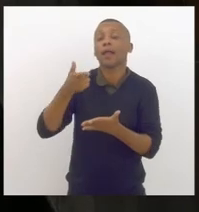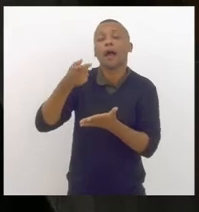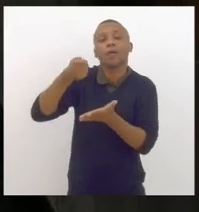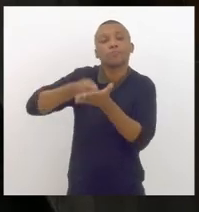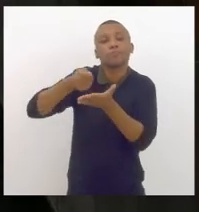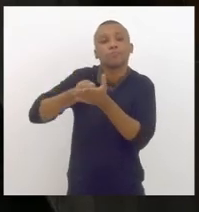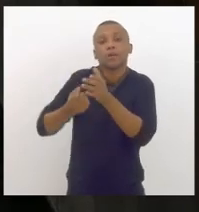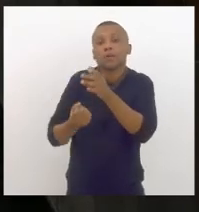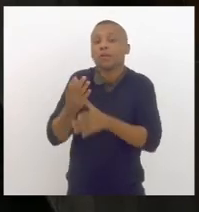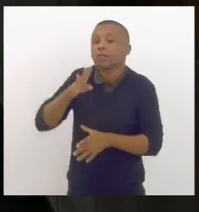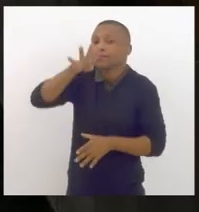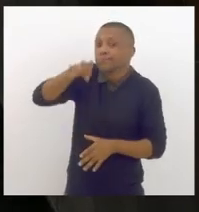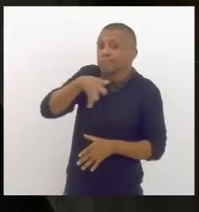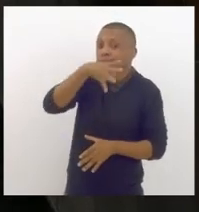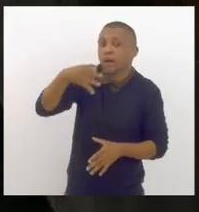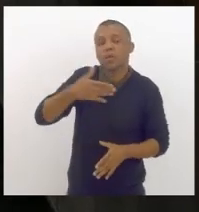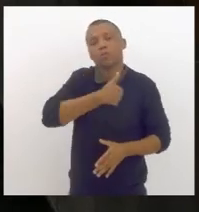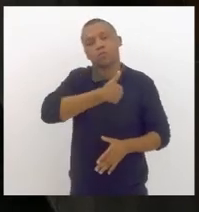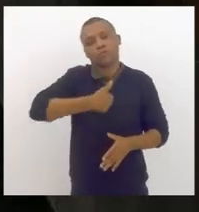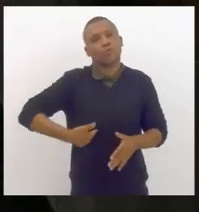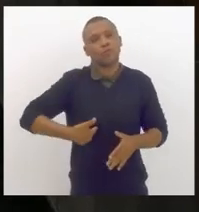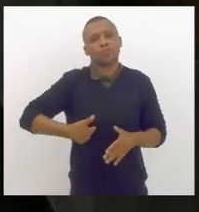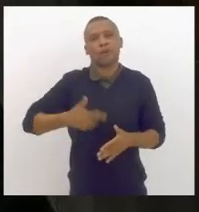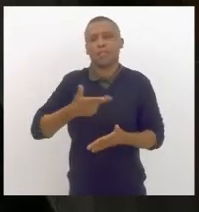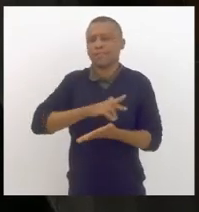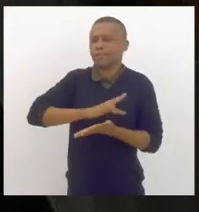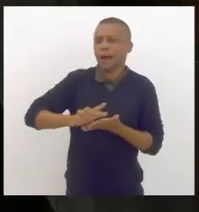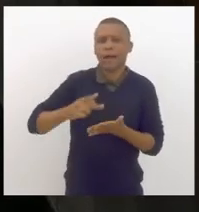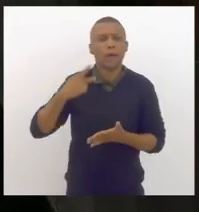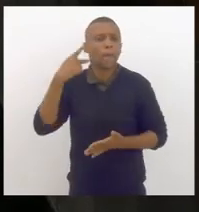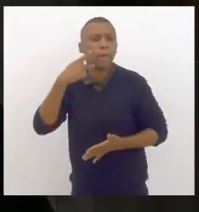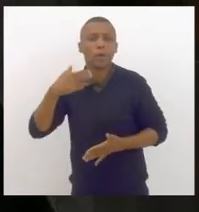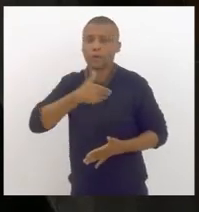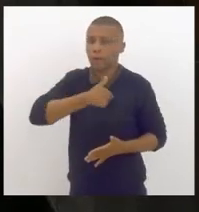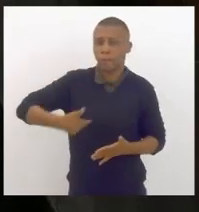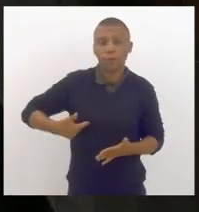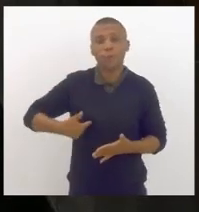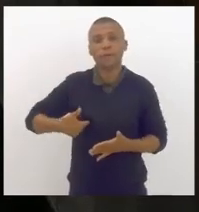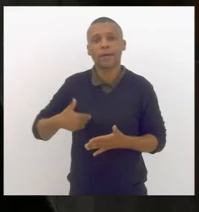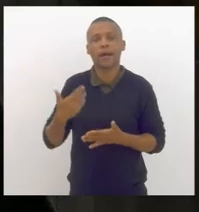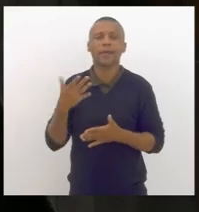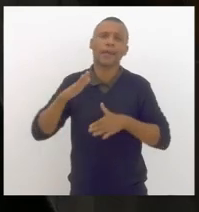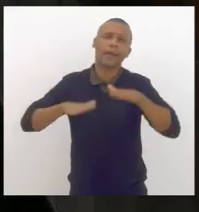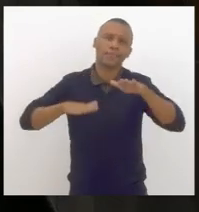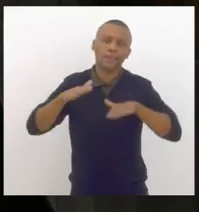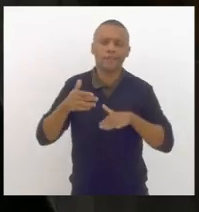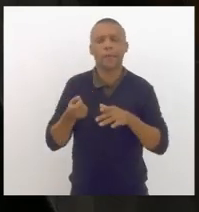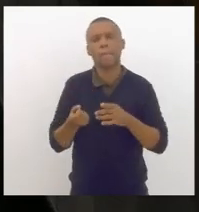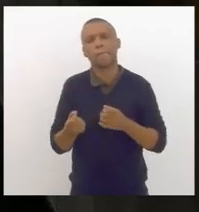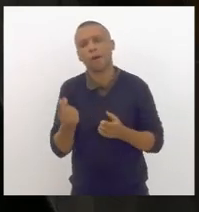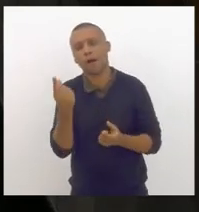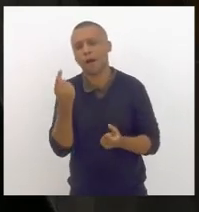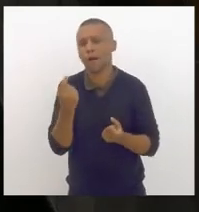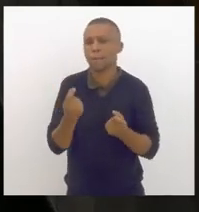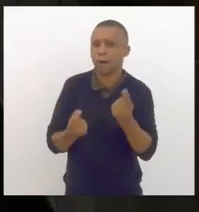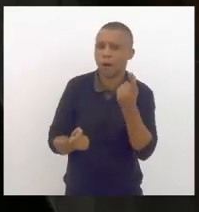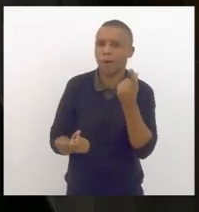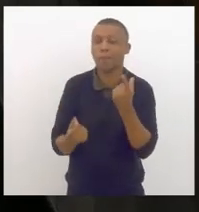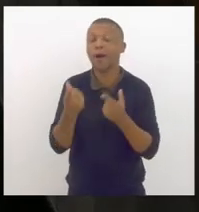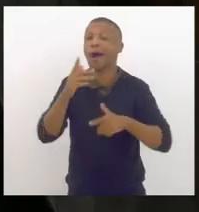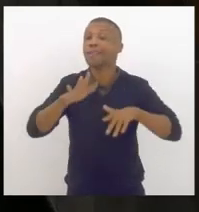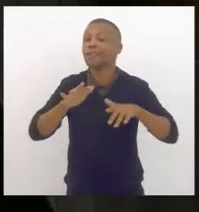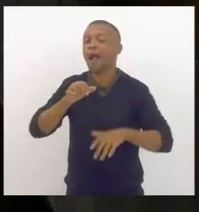que um conjunto de políticas públicas, tratadas de maneira esporádica, por vezes, Luiz Paulo,